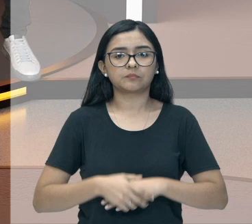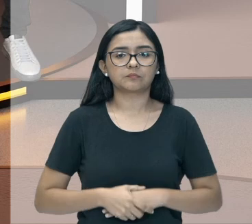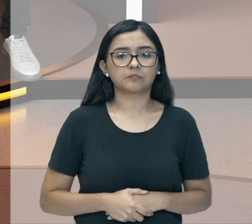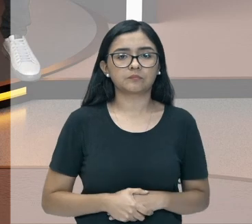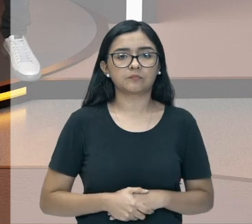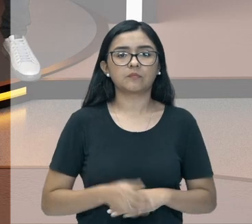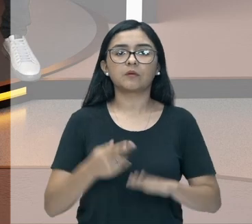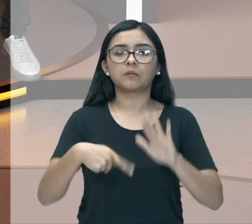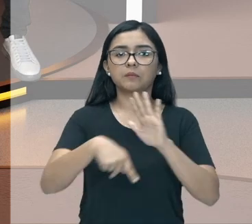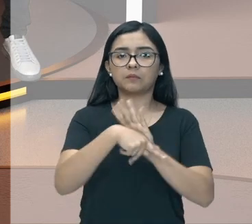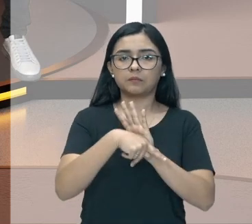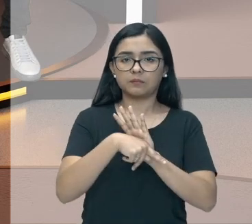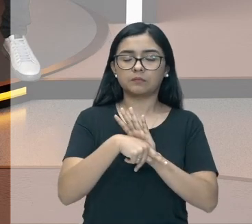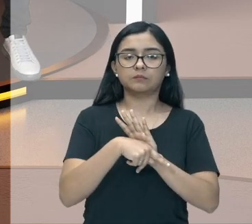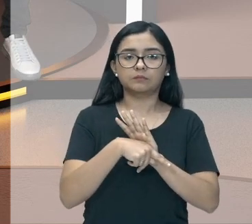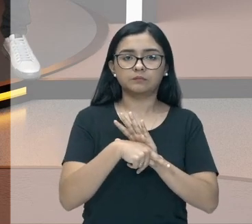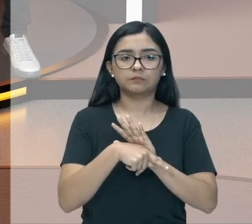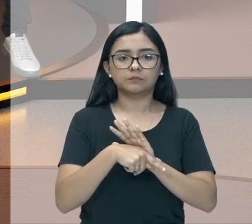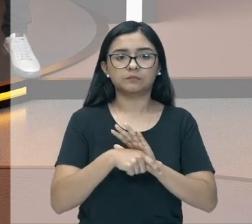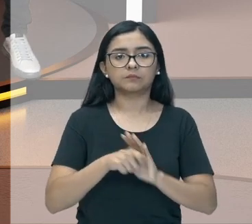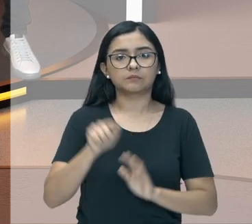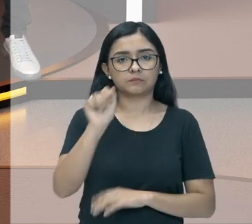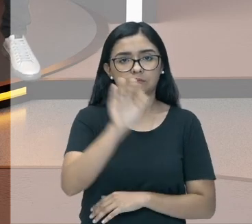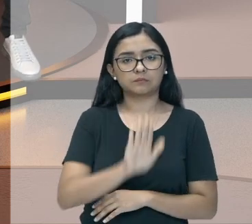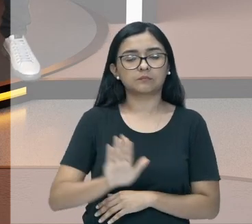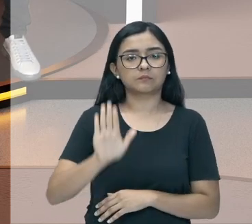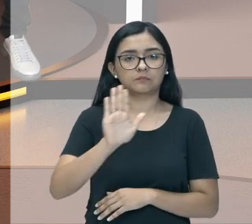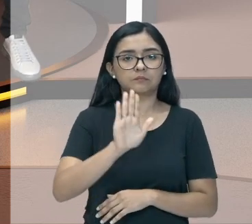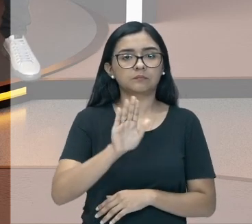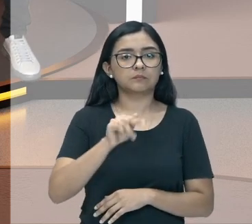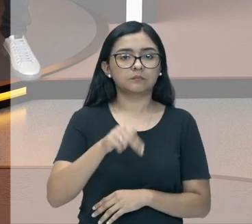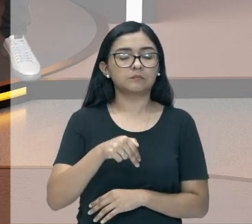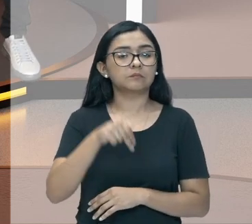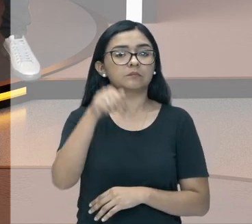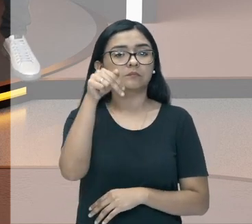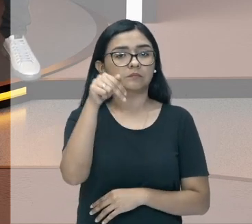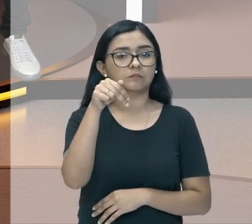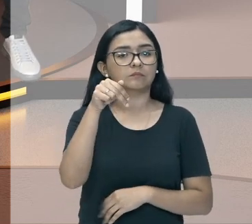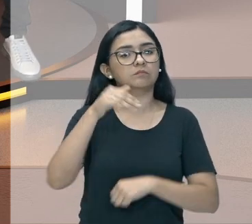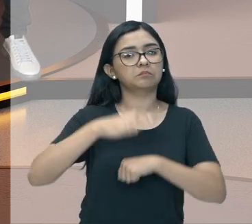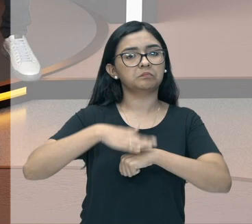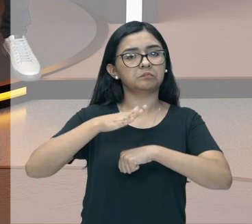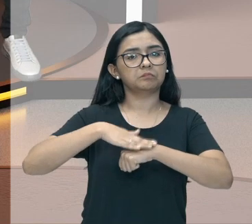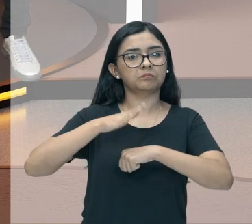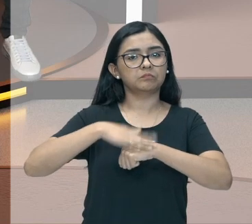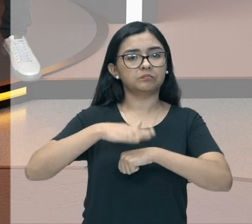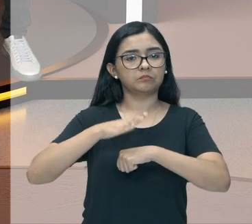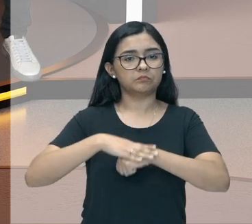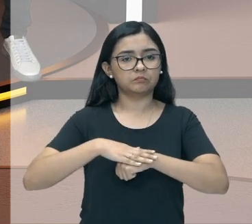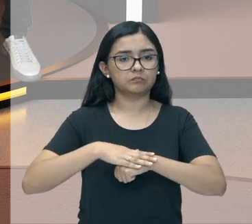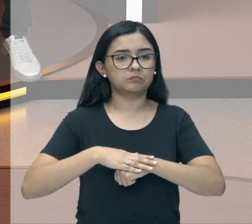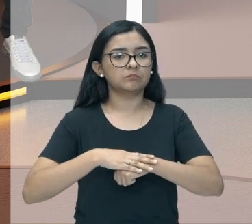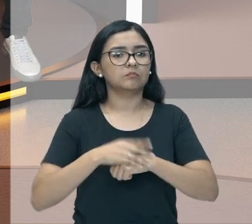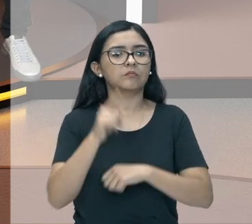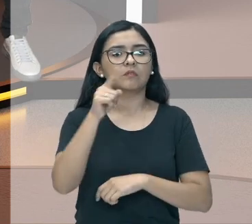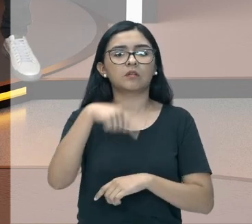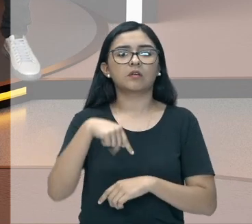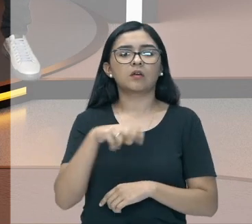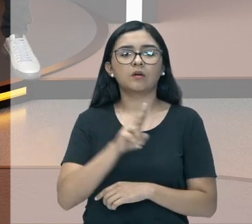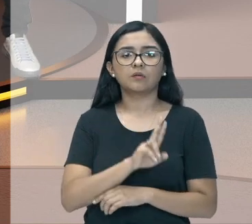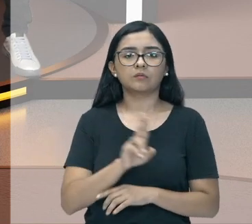da América do Norte um pouco aí autônomas. Elas começaram o que chama de negligência salutar, não é